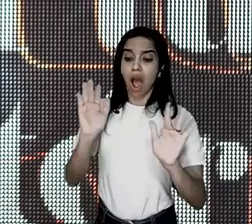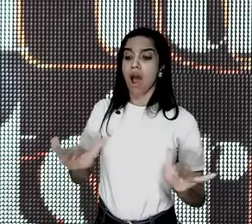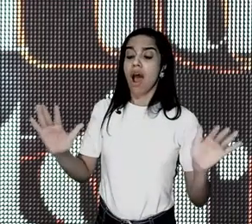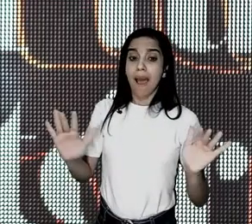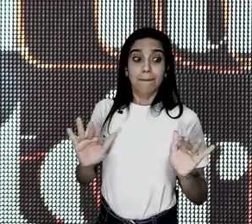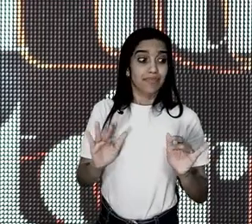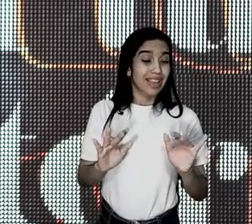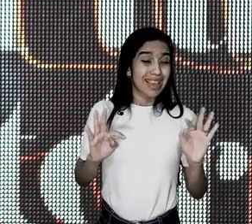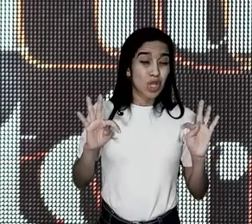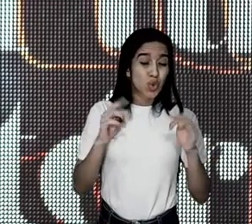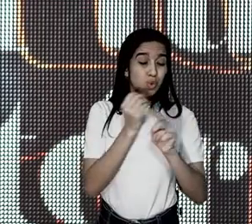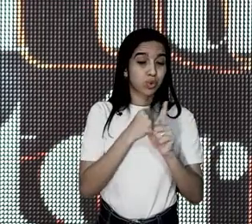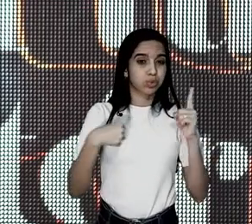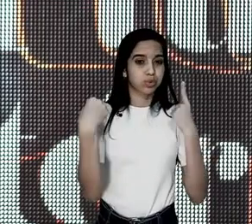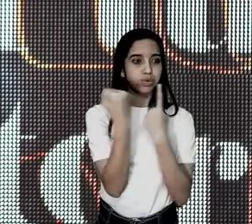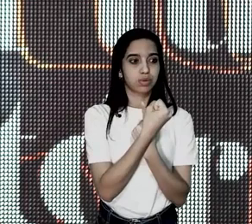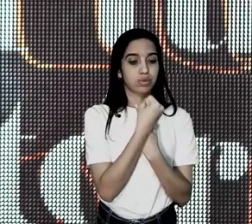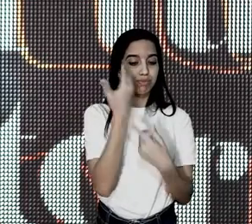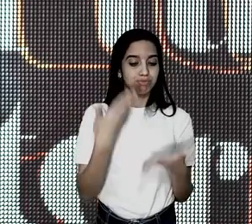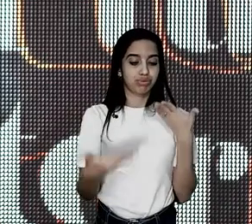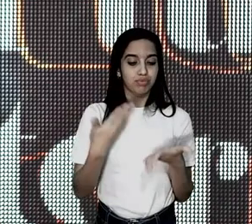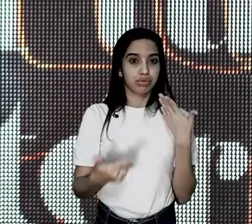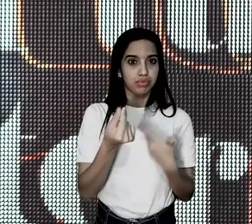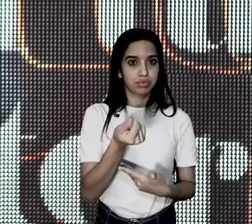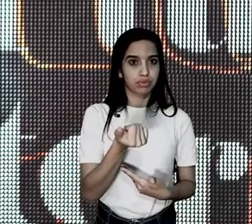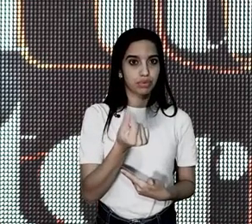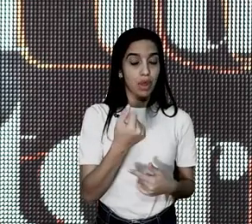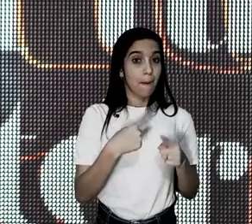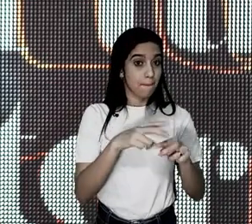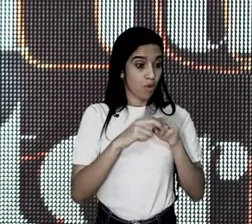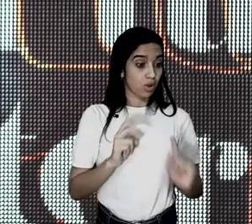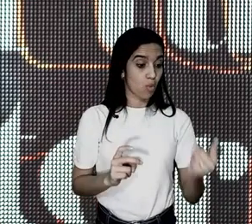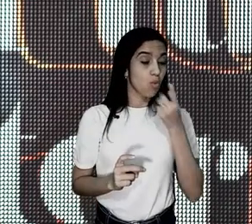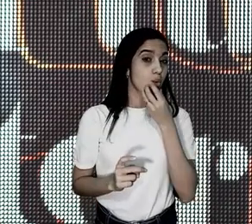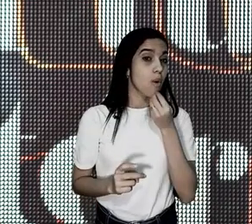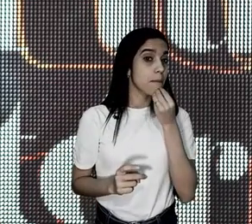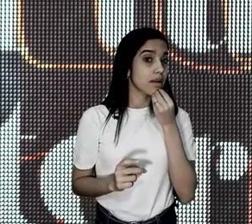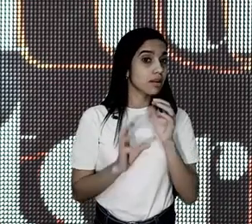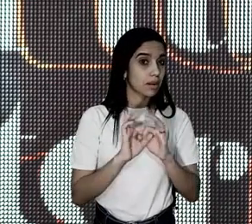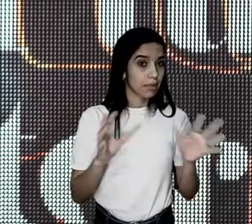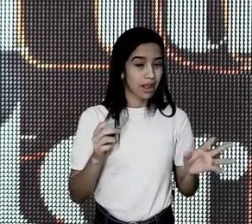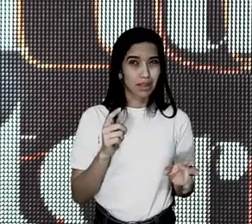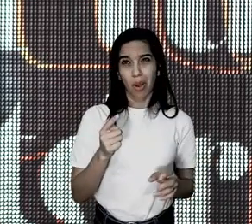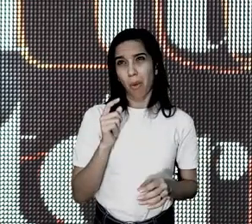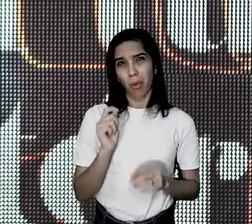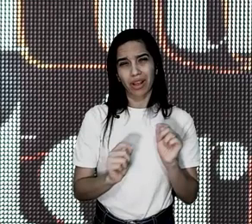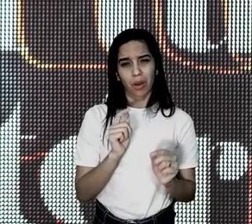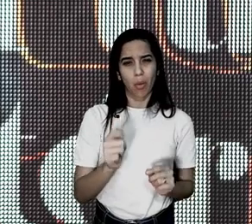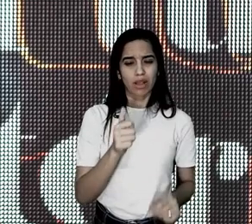um homem que foi liberto. O prejuízo estimado, eu estava estudando isso recentemente, em torno